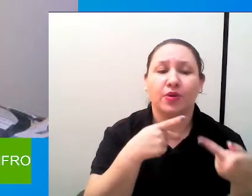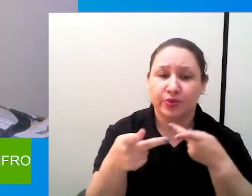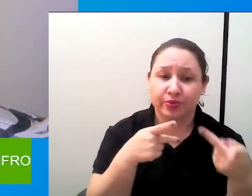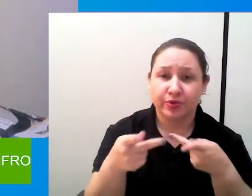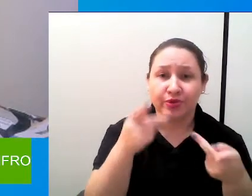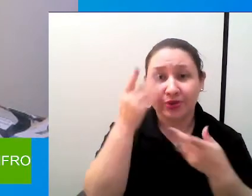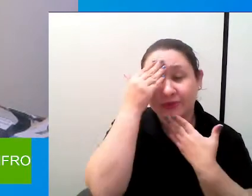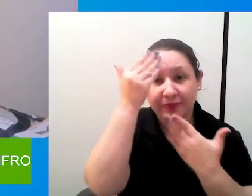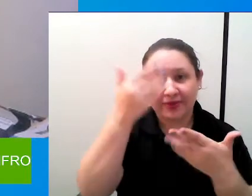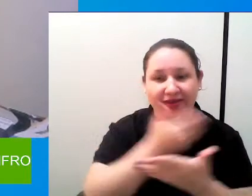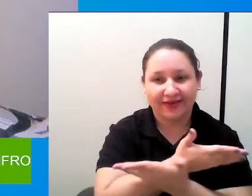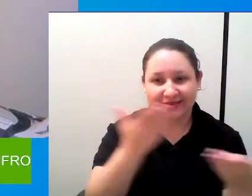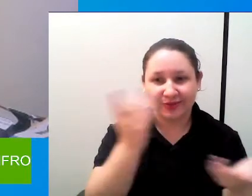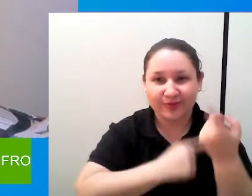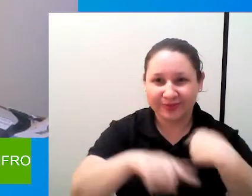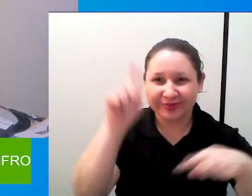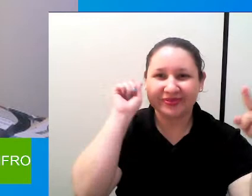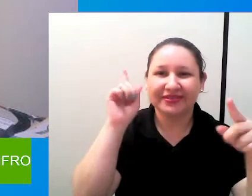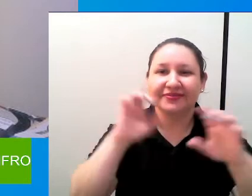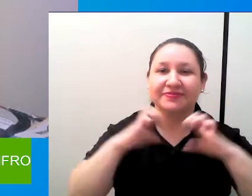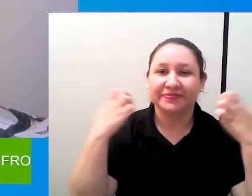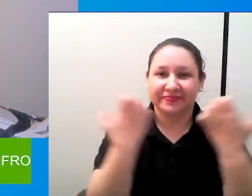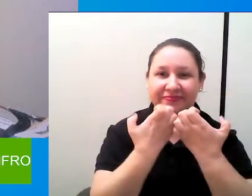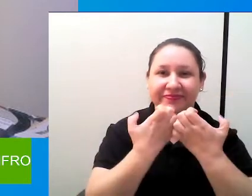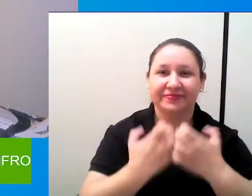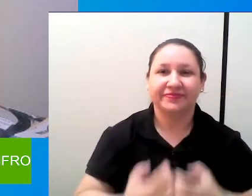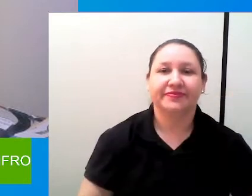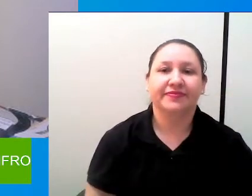todos sucesso no evento.